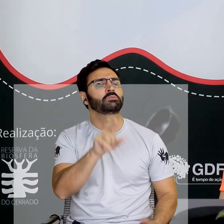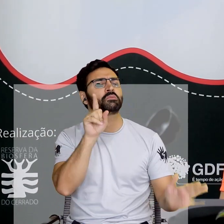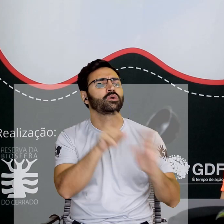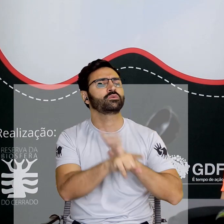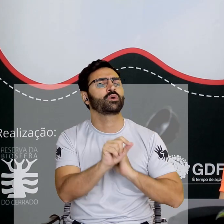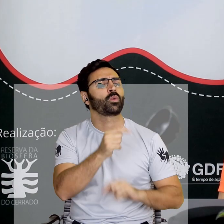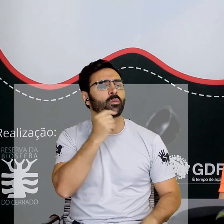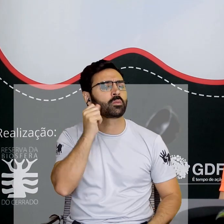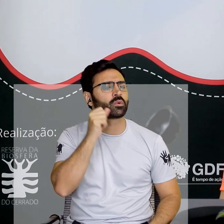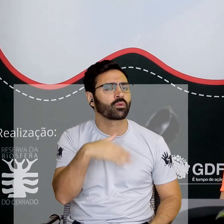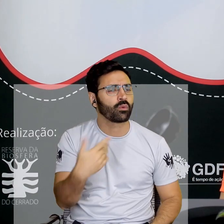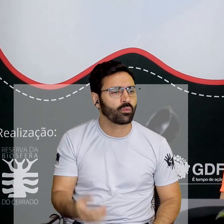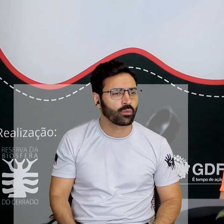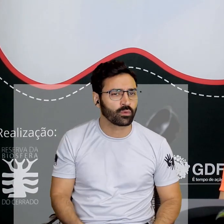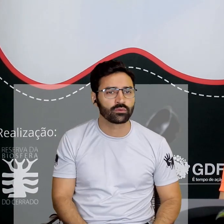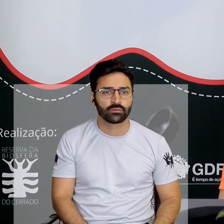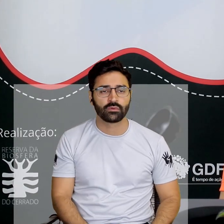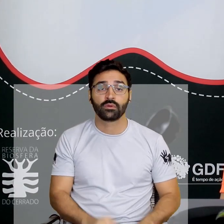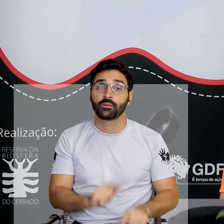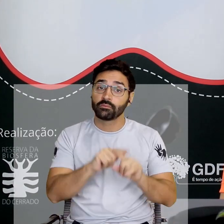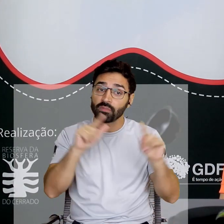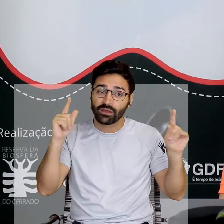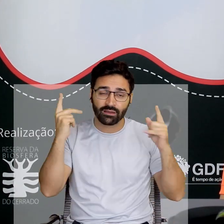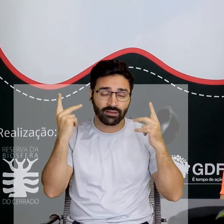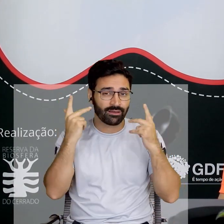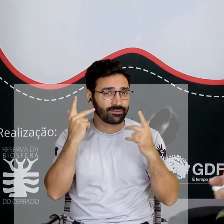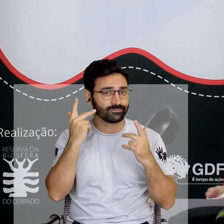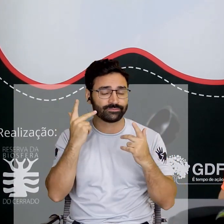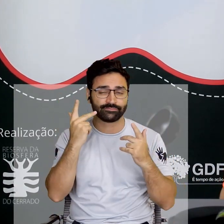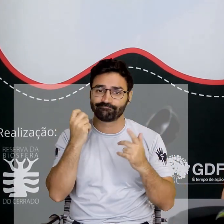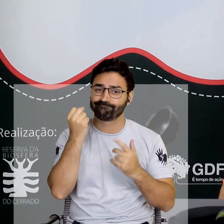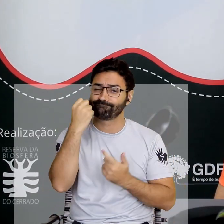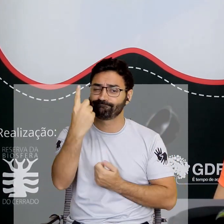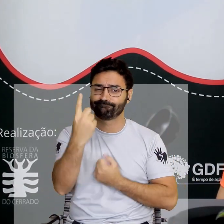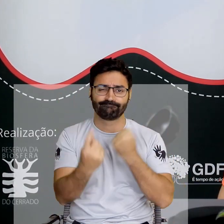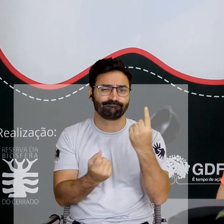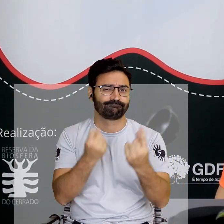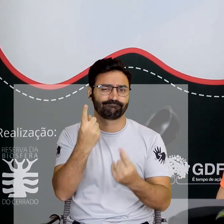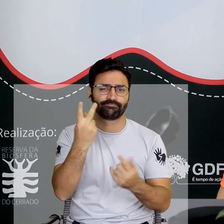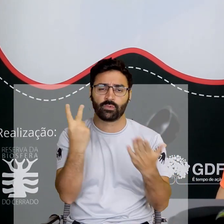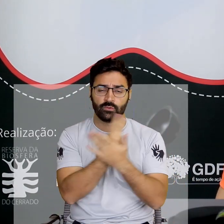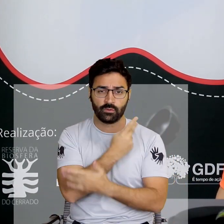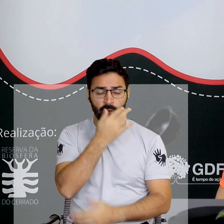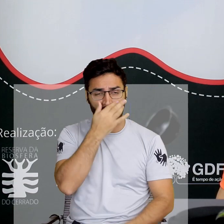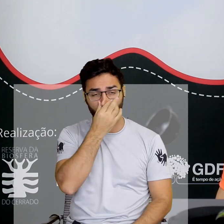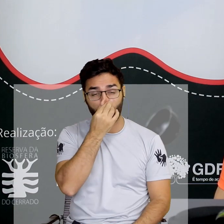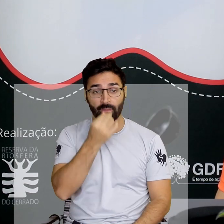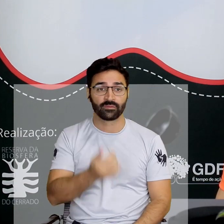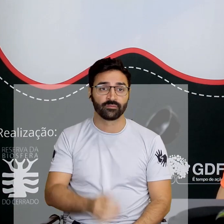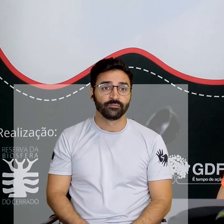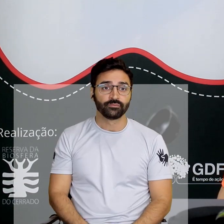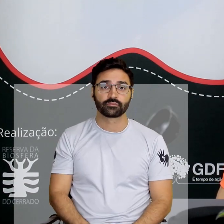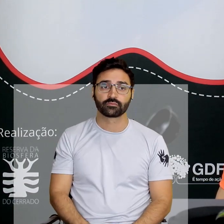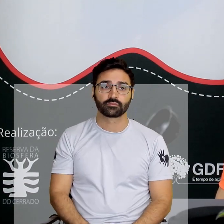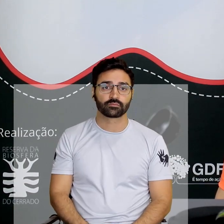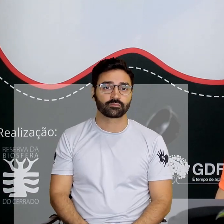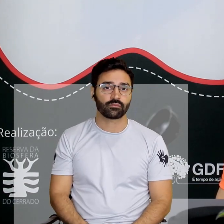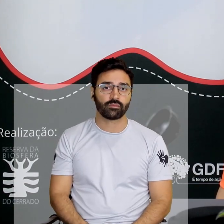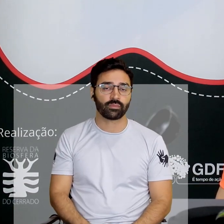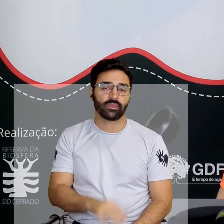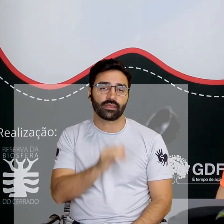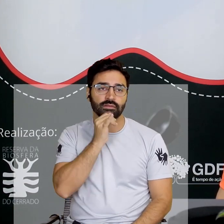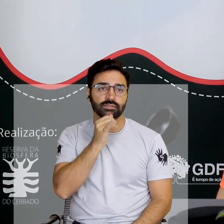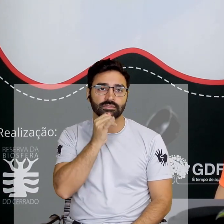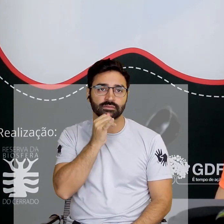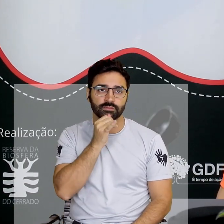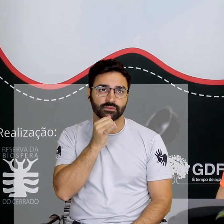pode perguntar, homem ou mulher. Mas é muito raro isso acontecer, tá? Aí, nesse caso, você não precisa refazer o sinal, por exemplo. Eu estou falando